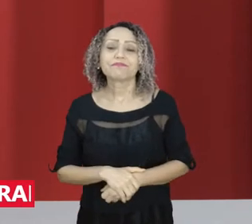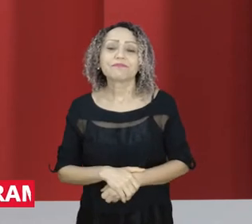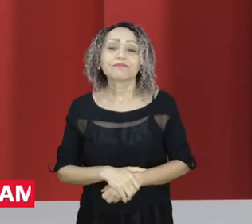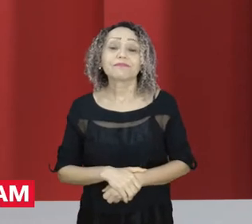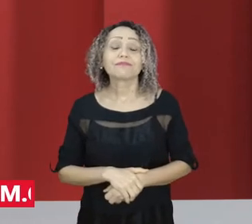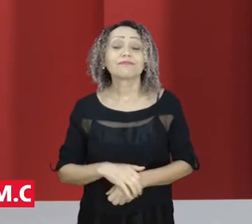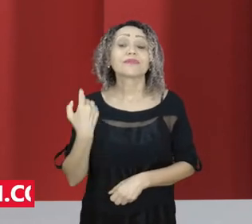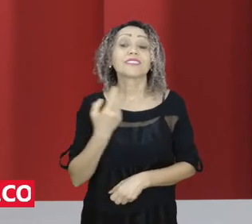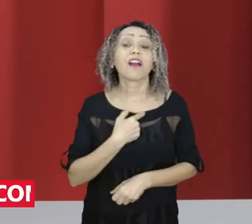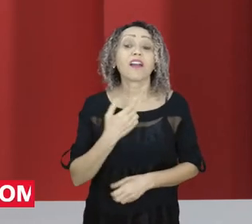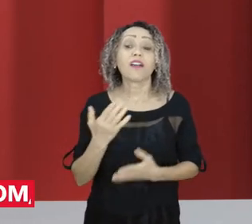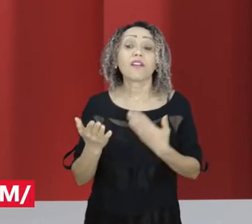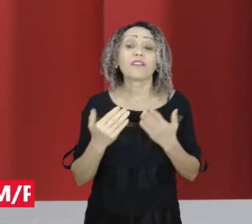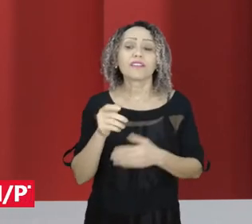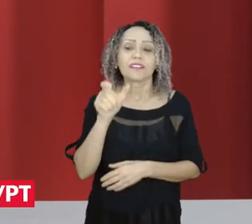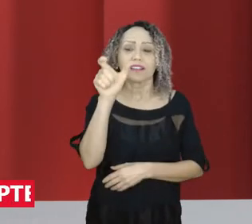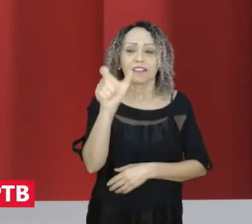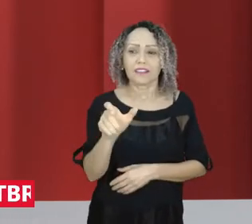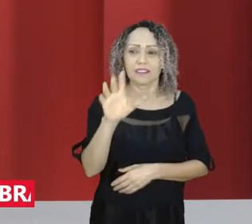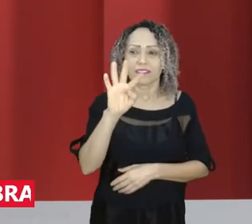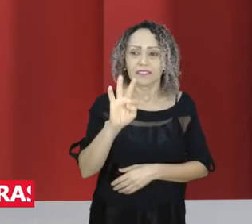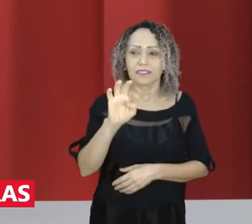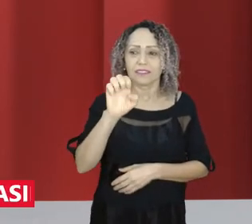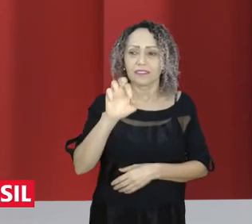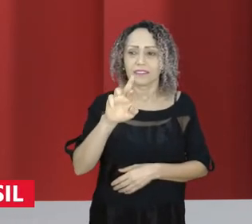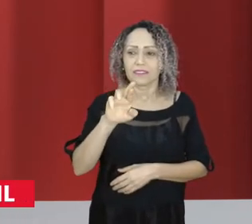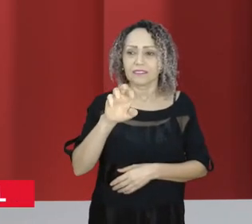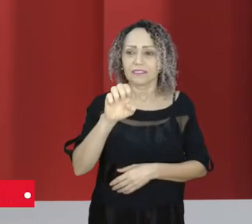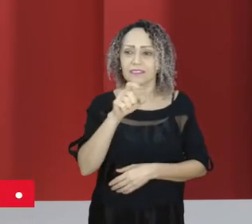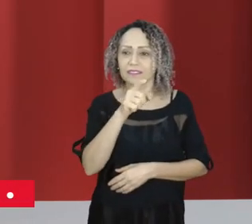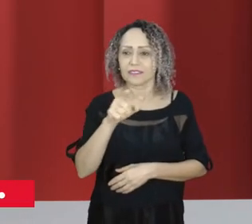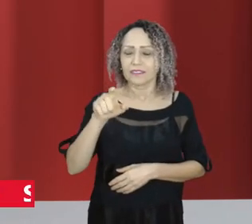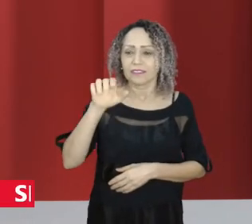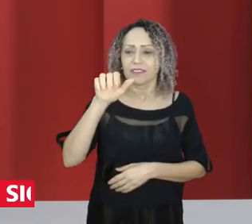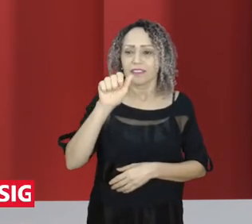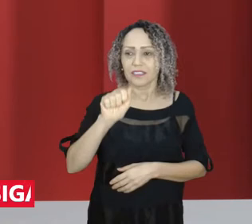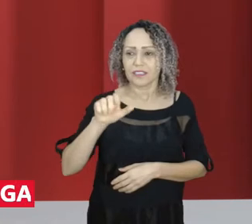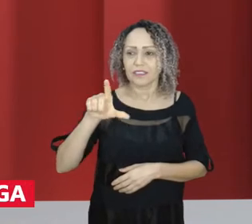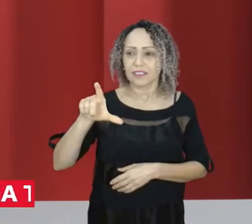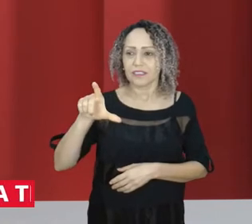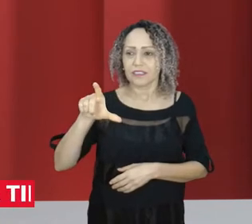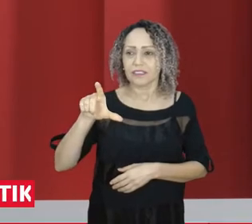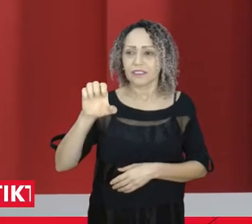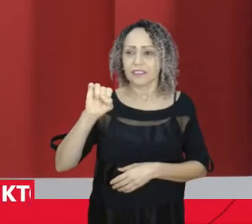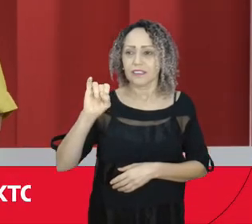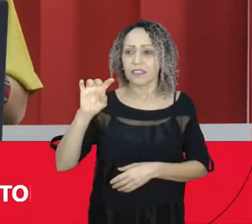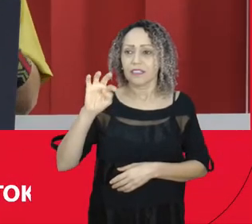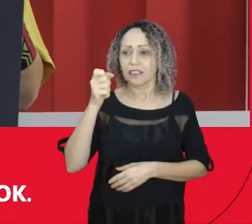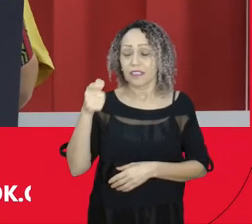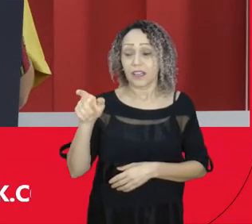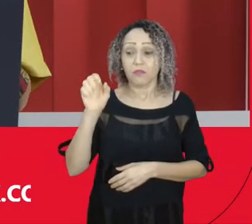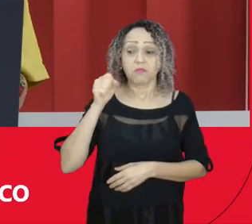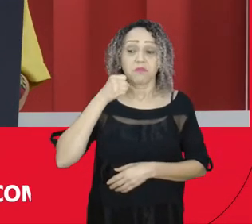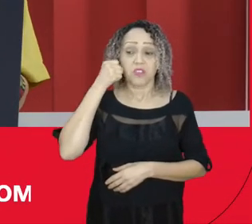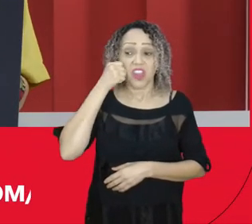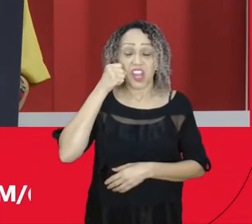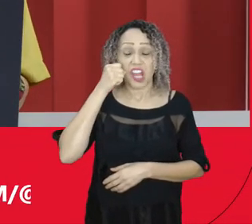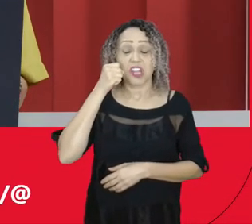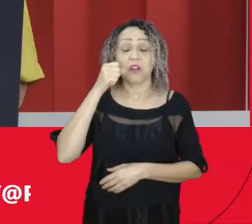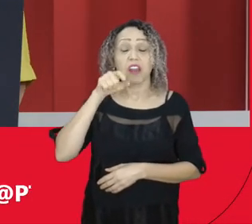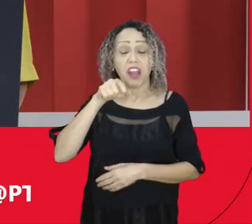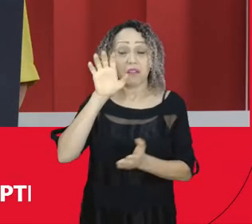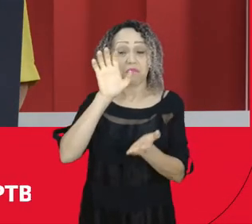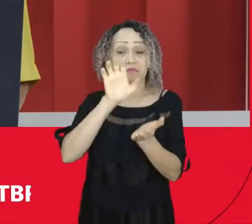A gente fala agora com a Tereza Leitão, eleita senadora pelo PT de Pernambuco. Bom dia para você. Parabéns pela